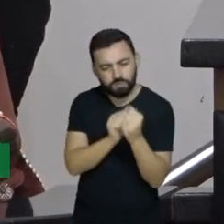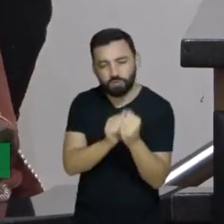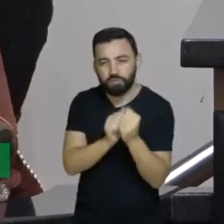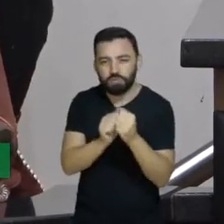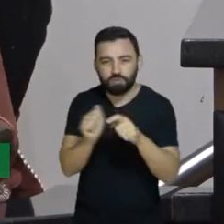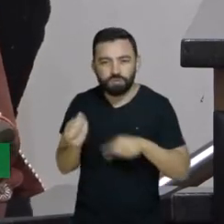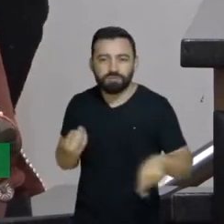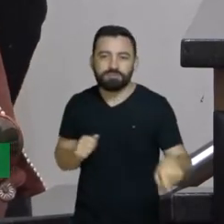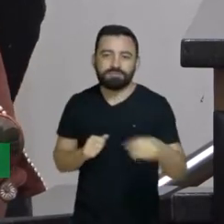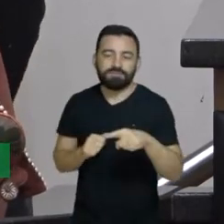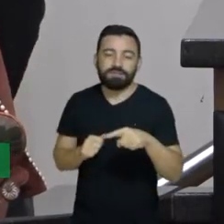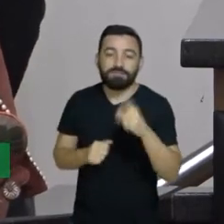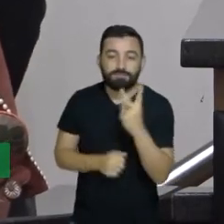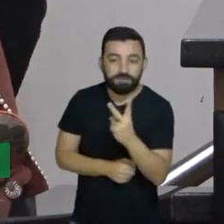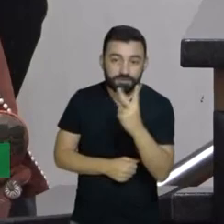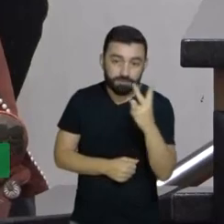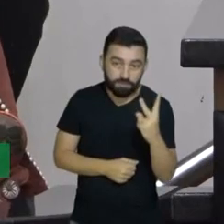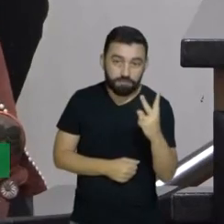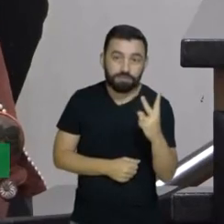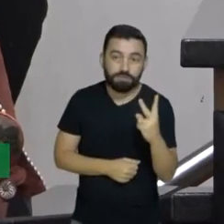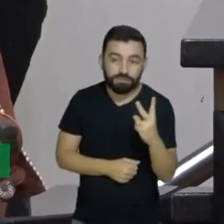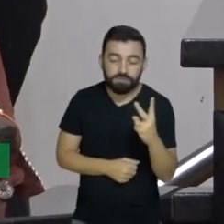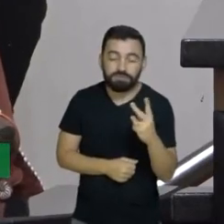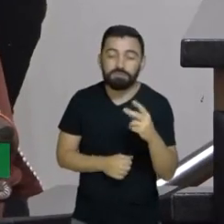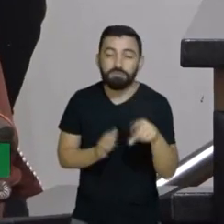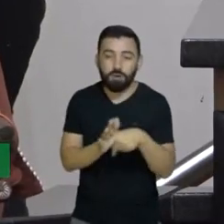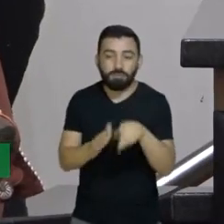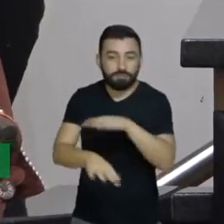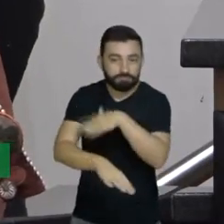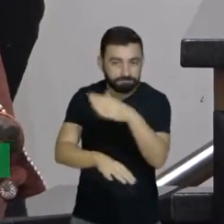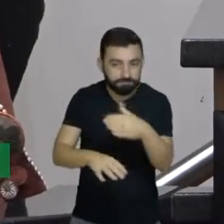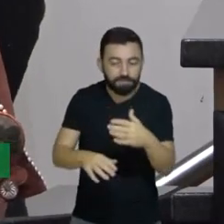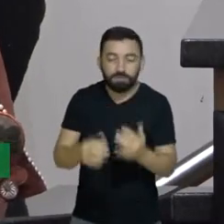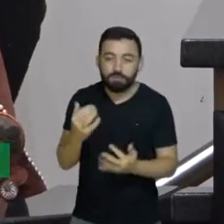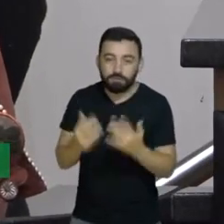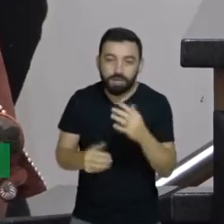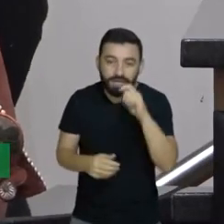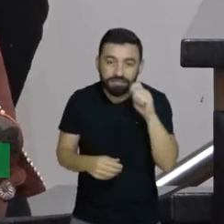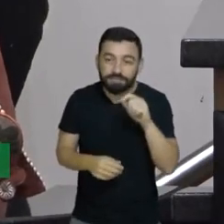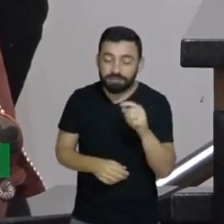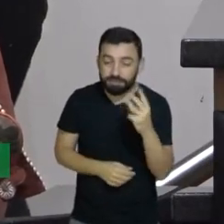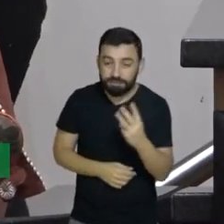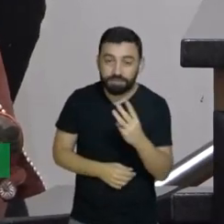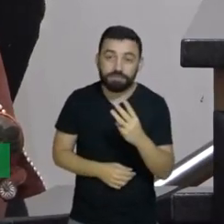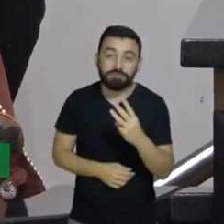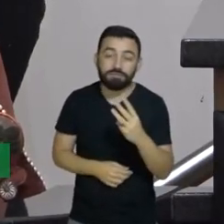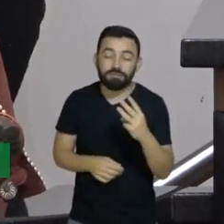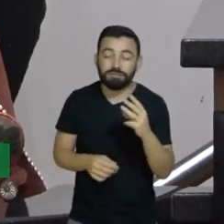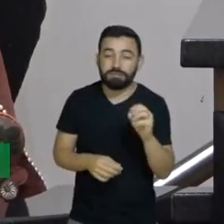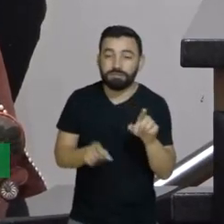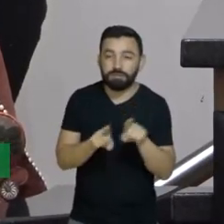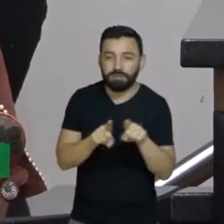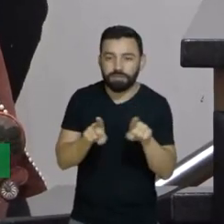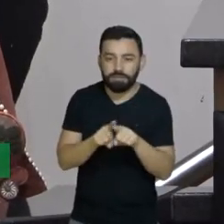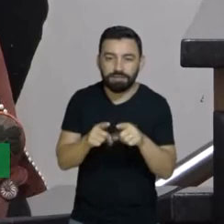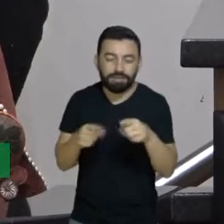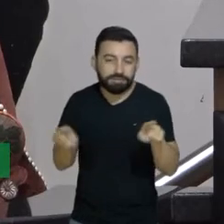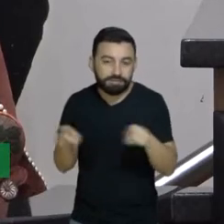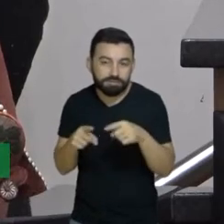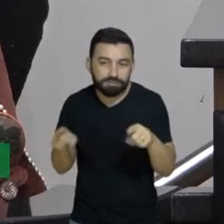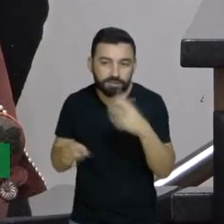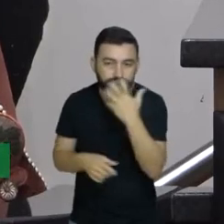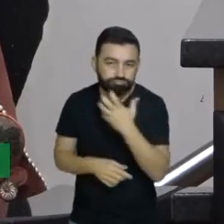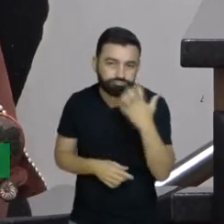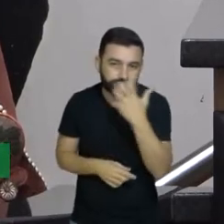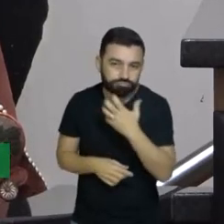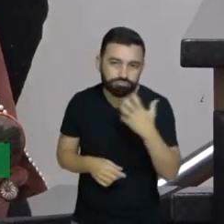na 22ª Sapecada da Serra Catarinense e na 30ª edição da Sapecada da Canção Nativa, que